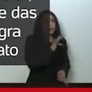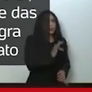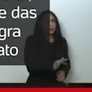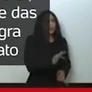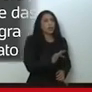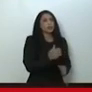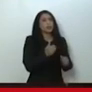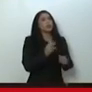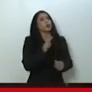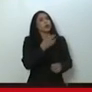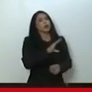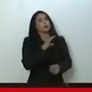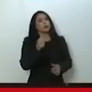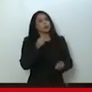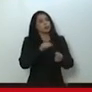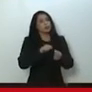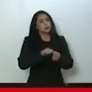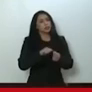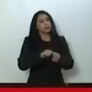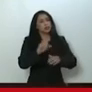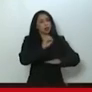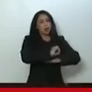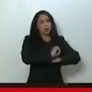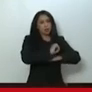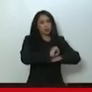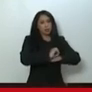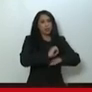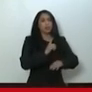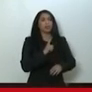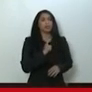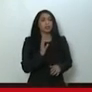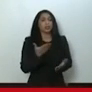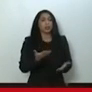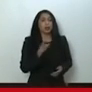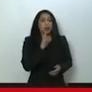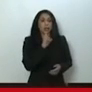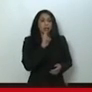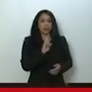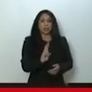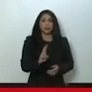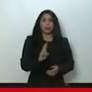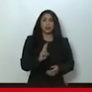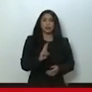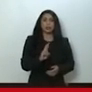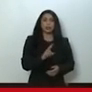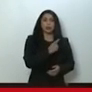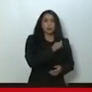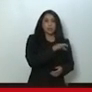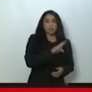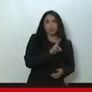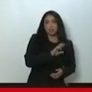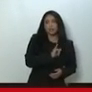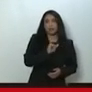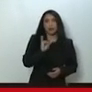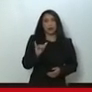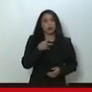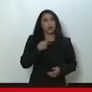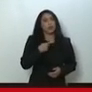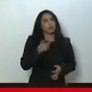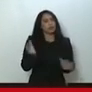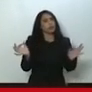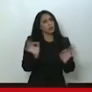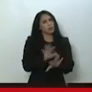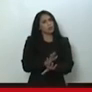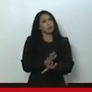relativo a um habeas corpus impetrado pela the Bear ou de black em resposta de outro dela em off more afirmou estou